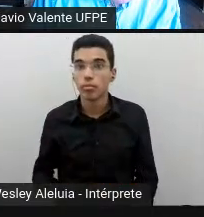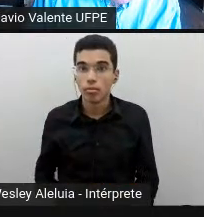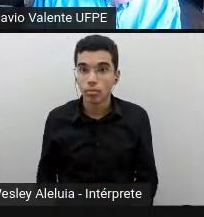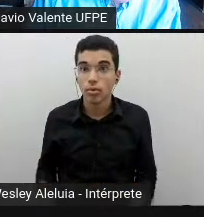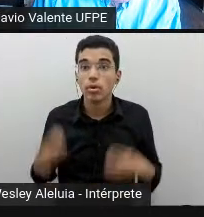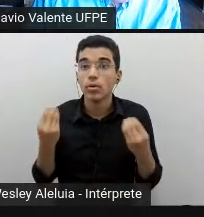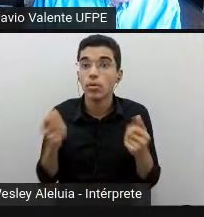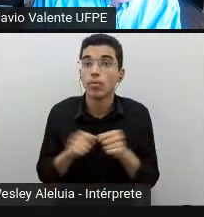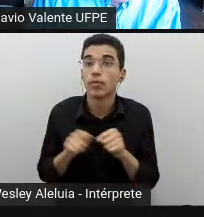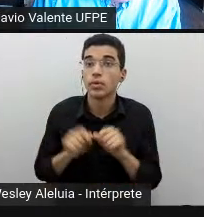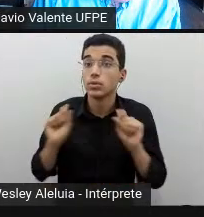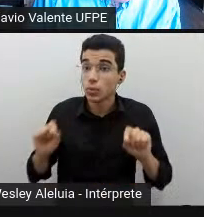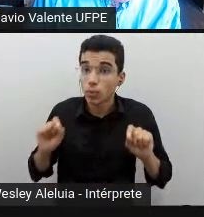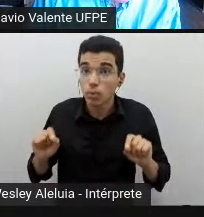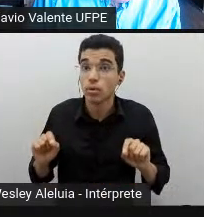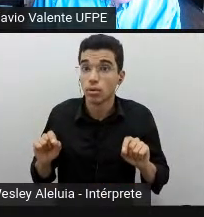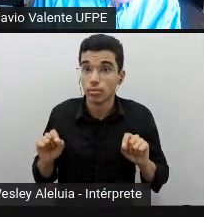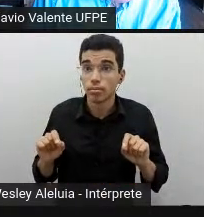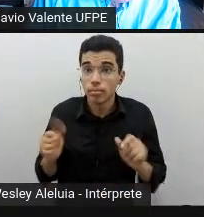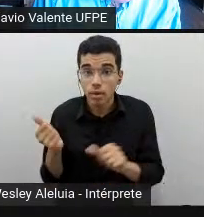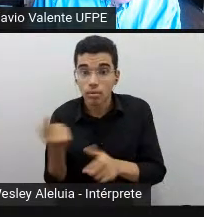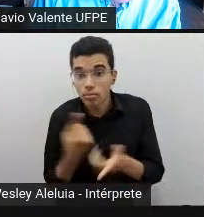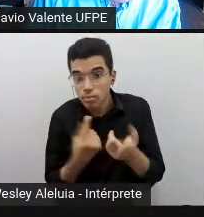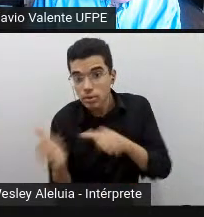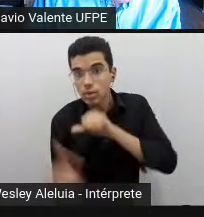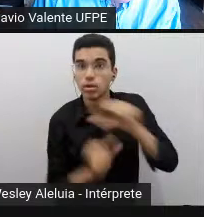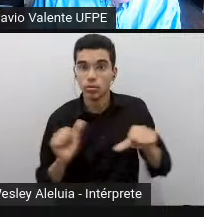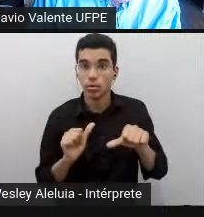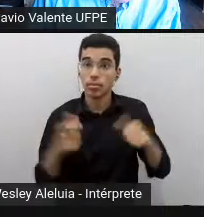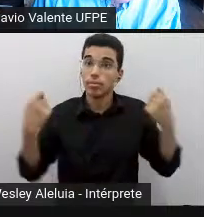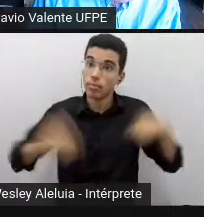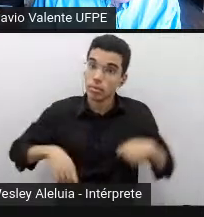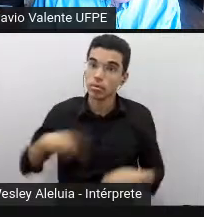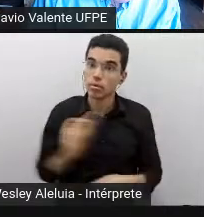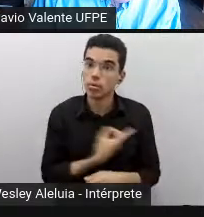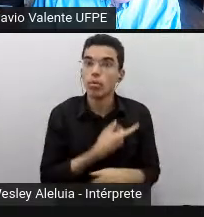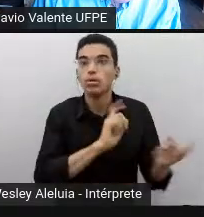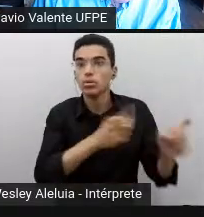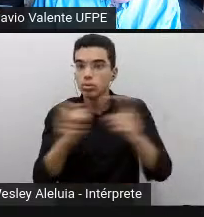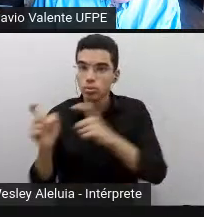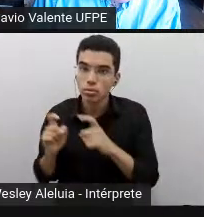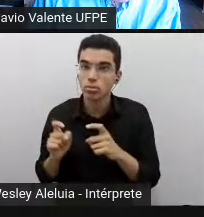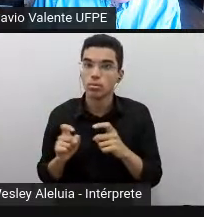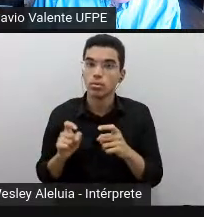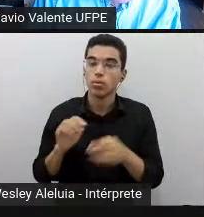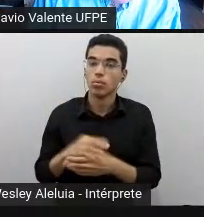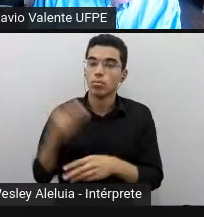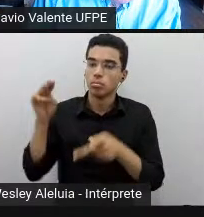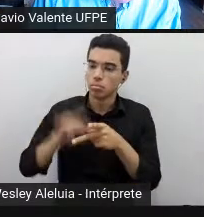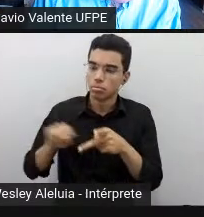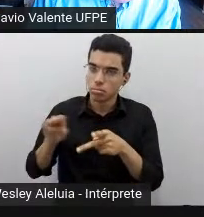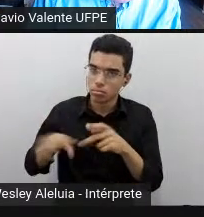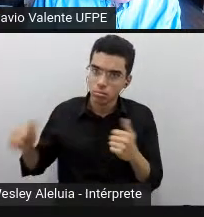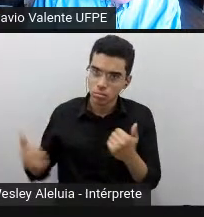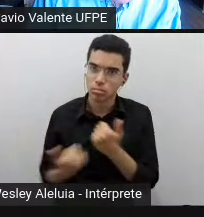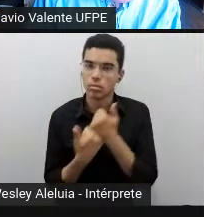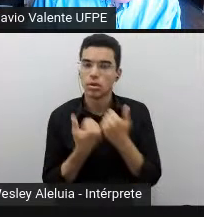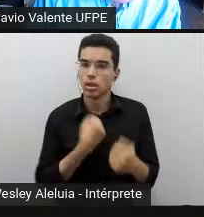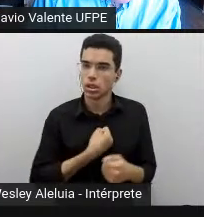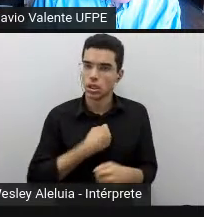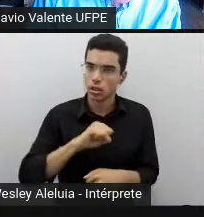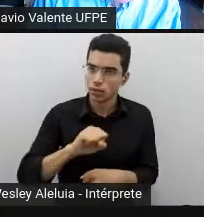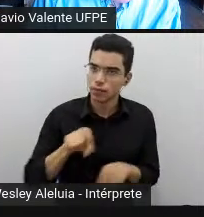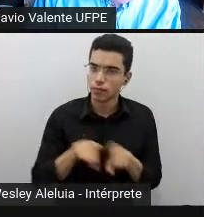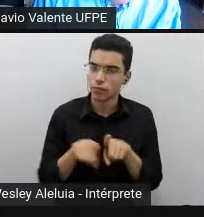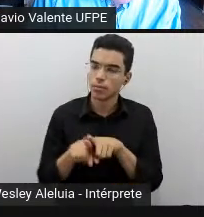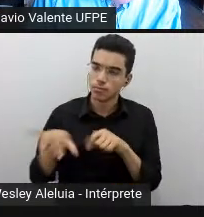violação? Isso é o que nós precisamos discutir na sociedade, com o apoio do Ministério Público, com o apoio da Defensoria, para ver se a gente consegue